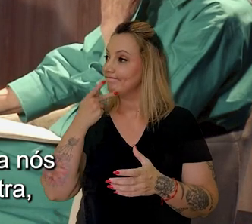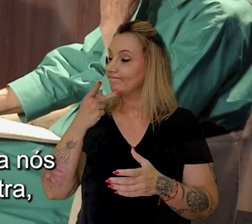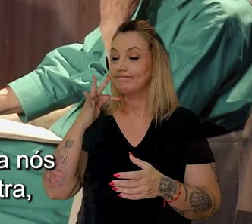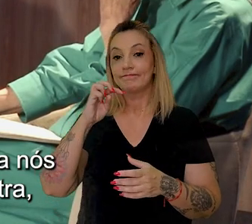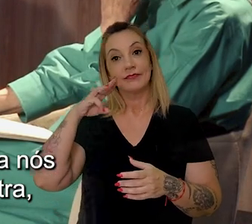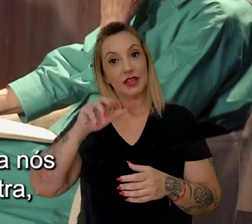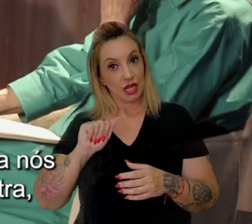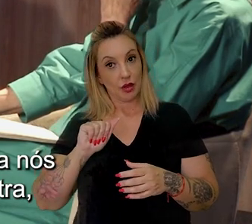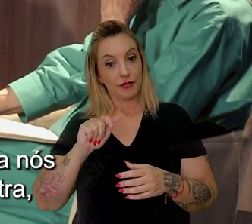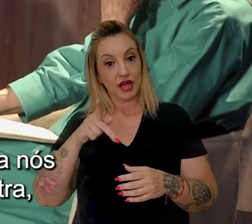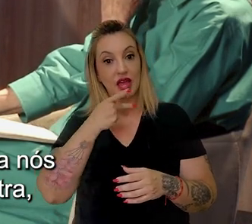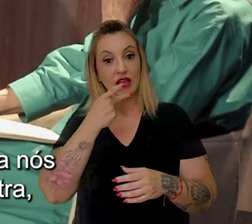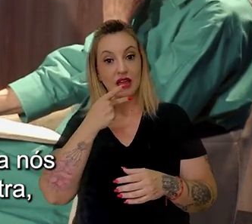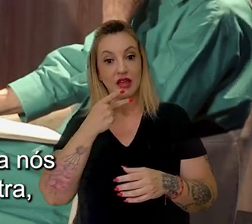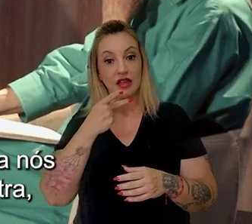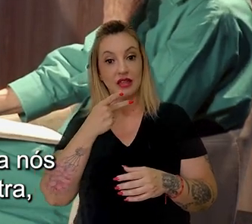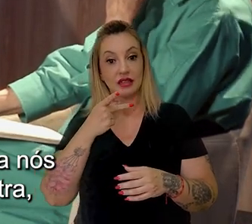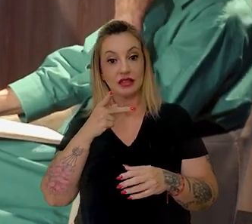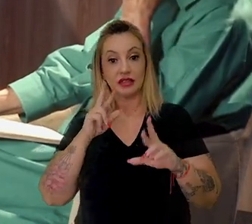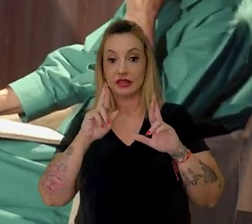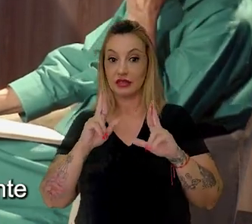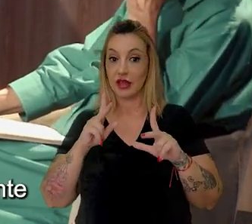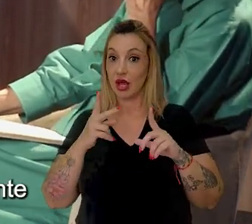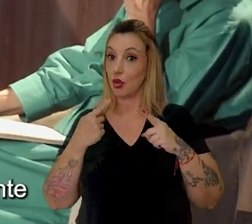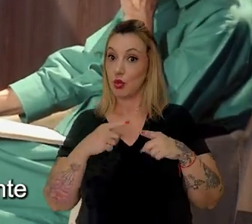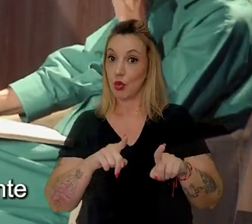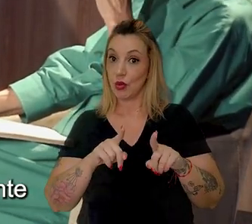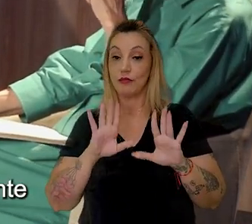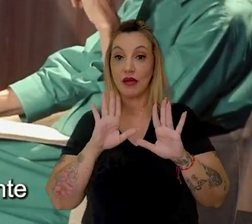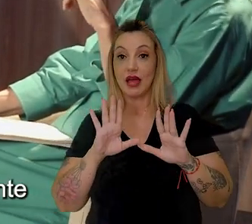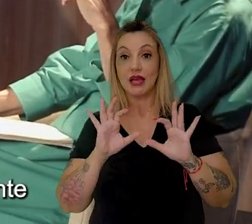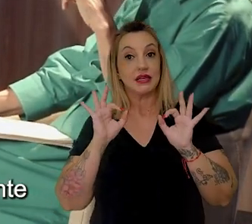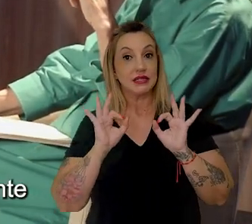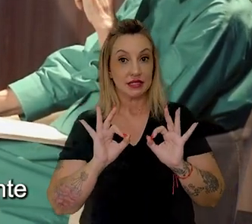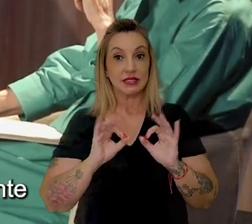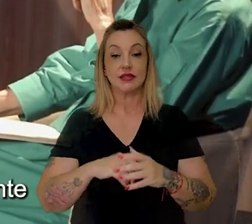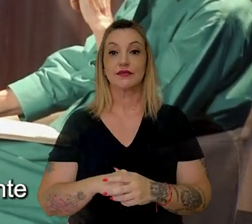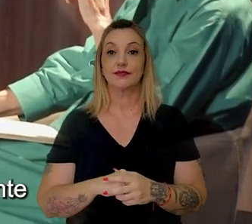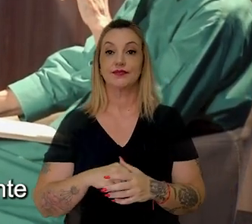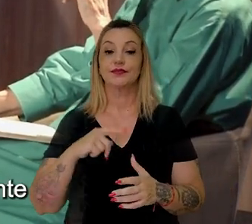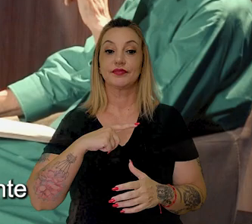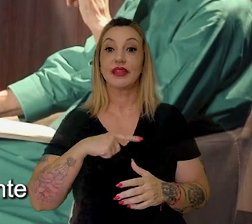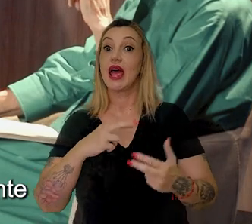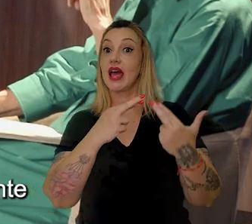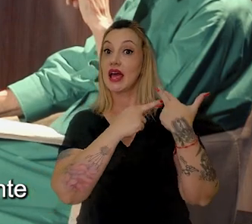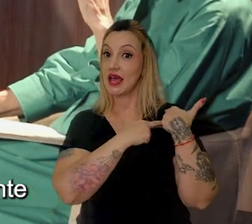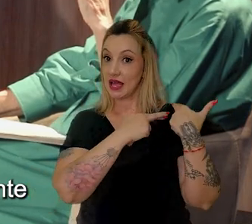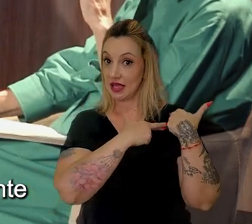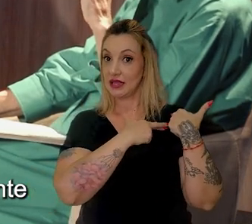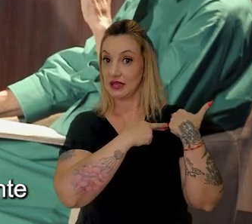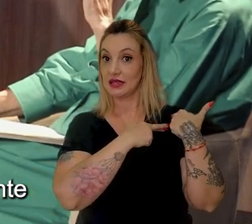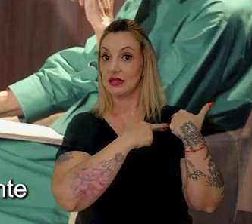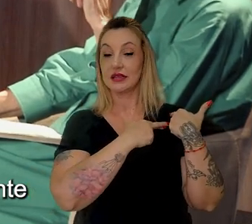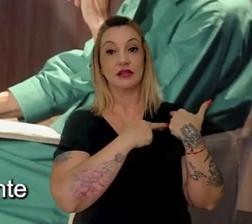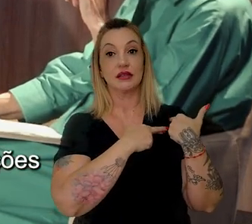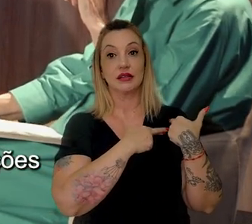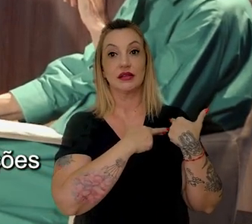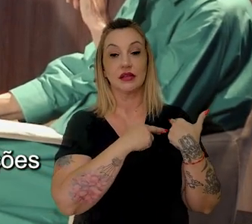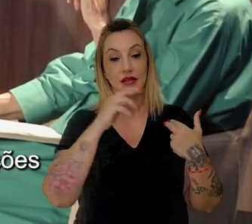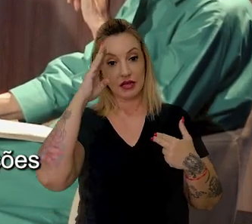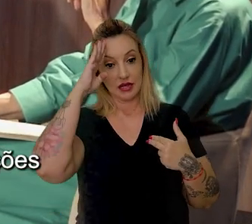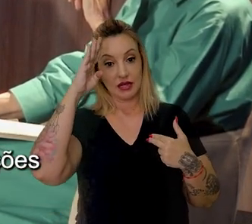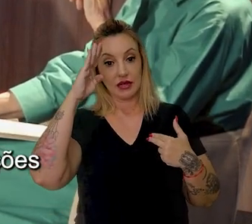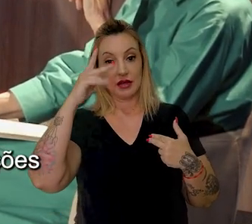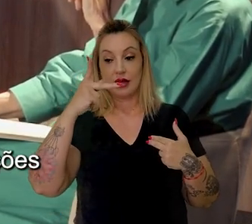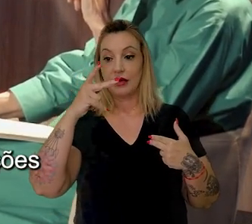nós para ficar claro né é o seguinte não é que não é ser compra mas o fato é ser é que existe uma responsabilização não é principalmente na